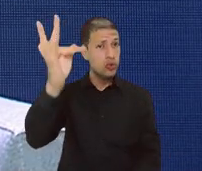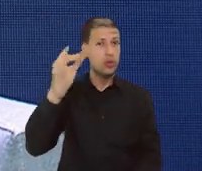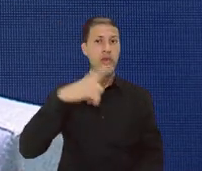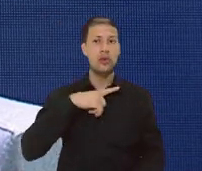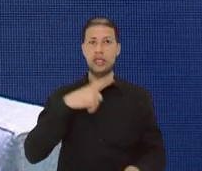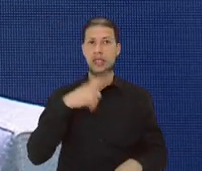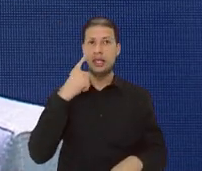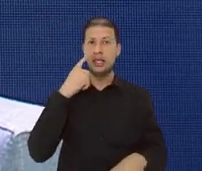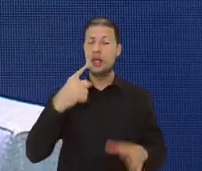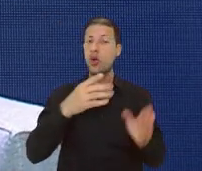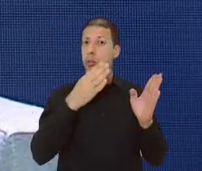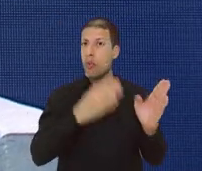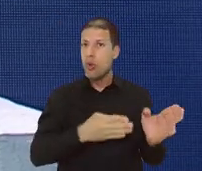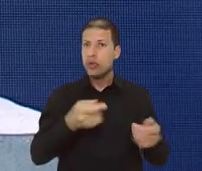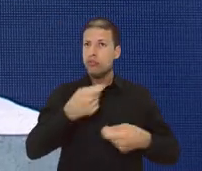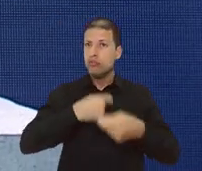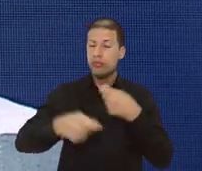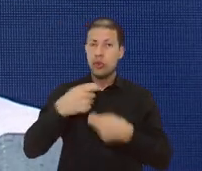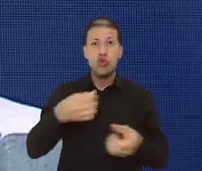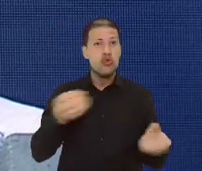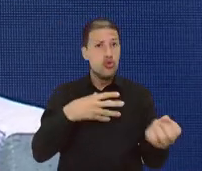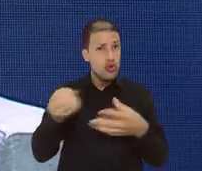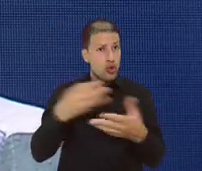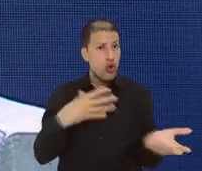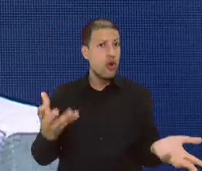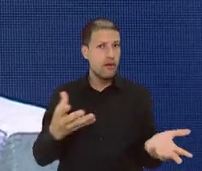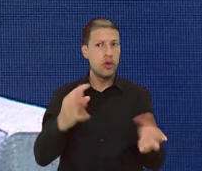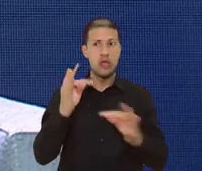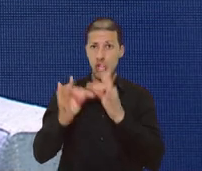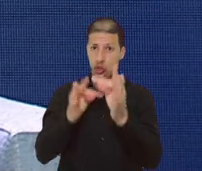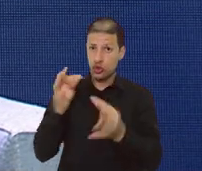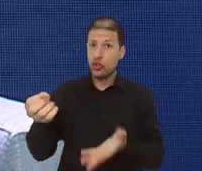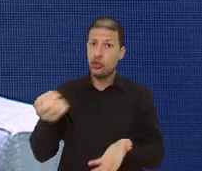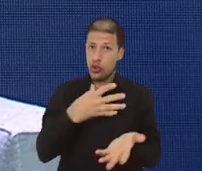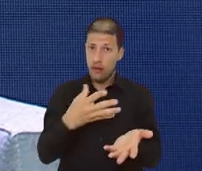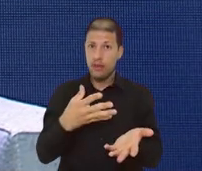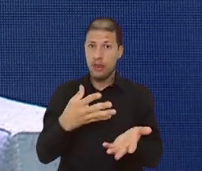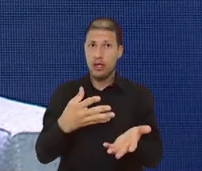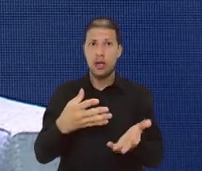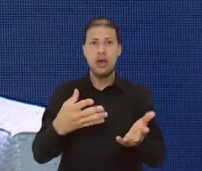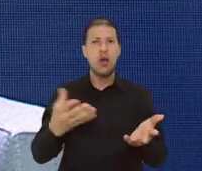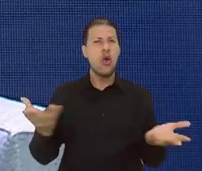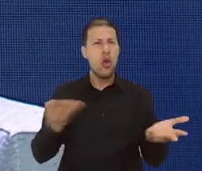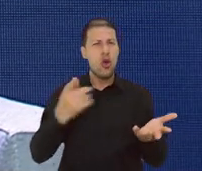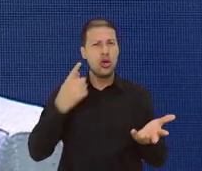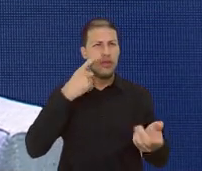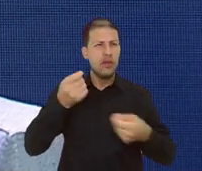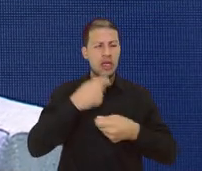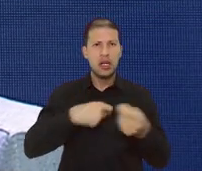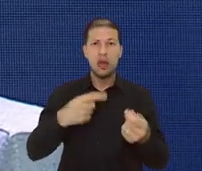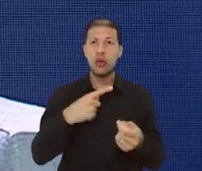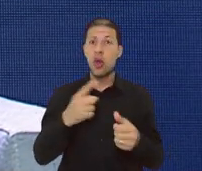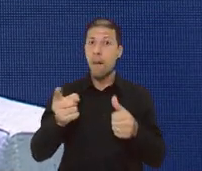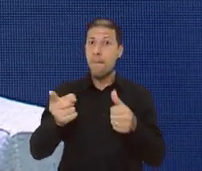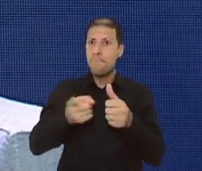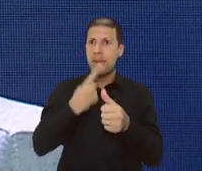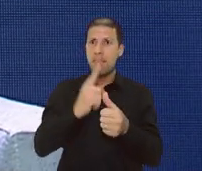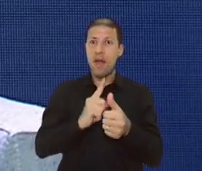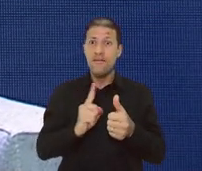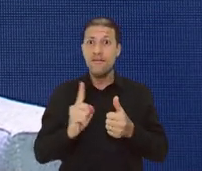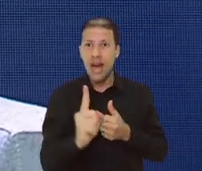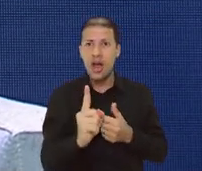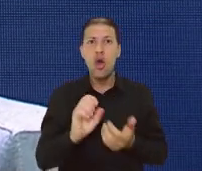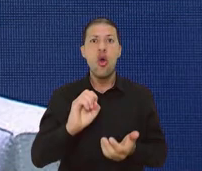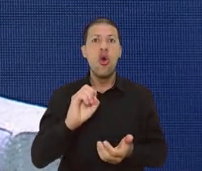negócio inovador com tecnologia inovadora o mercado o que a gente vê às vezes ou se é o first mover ou ele tá muito concentrado